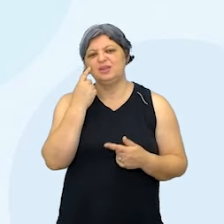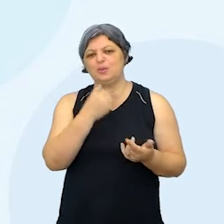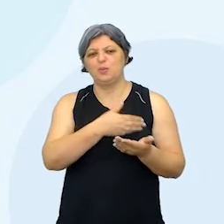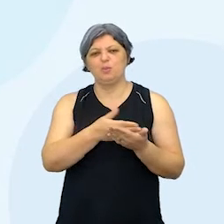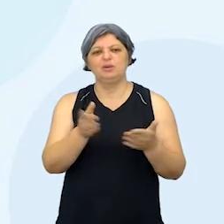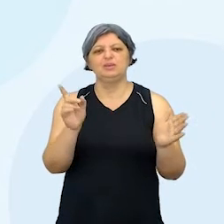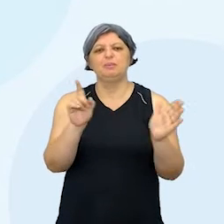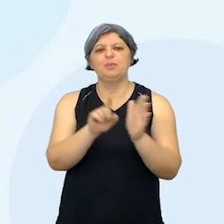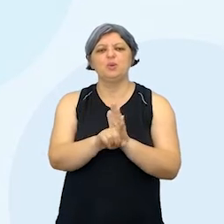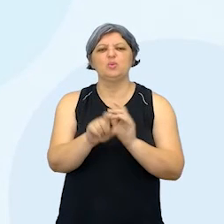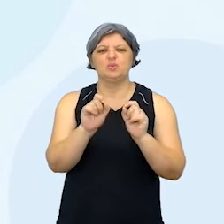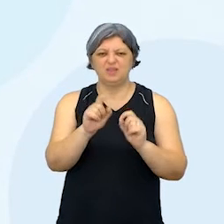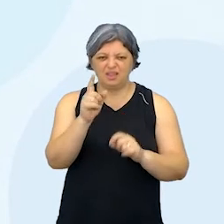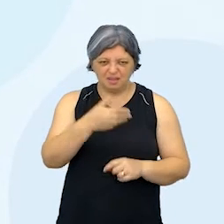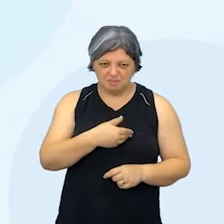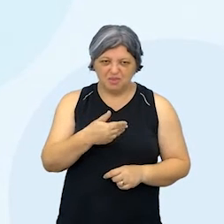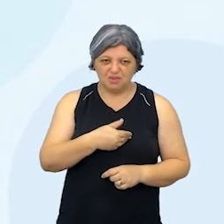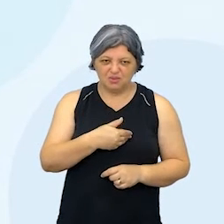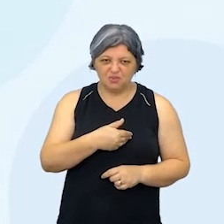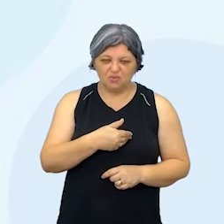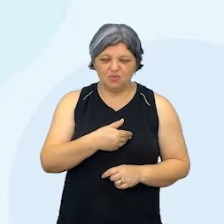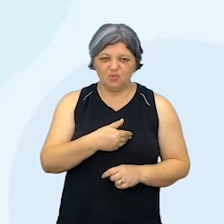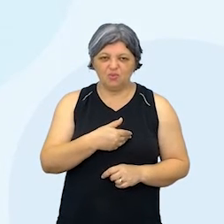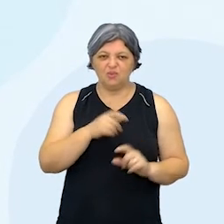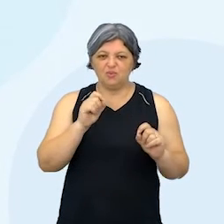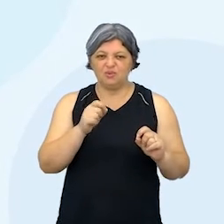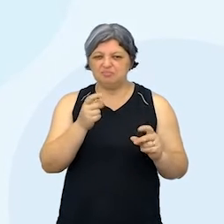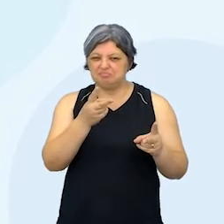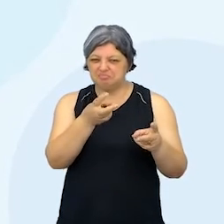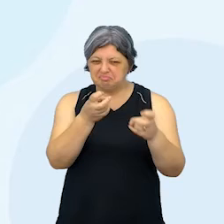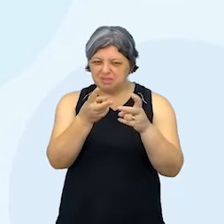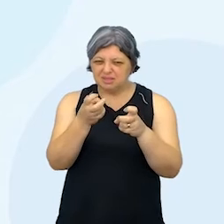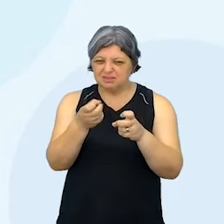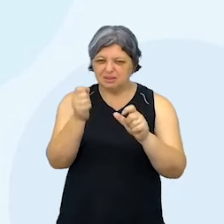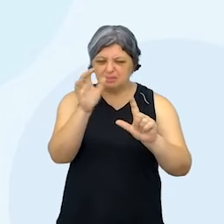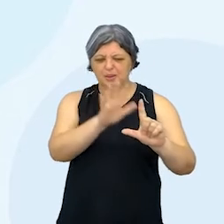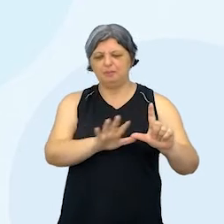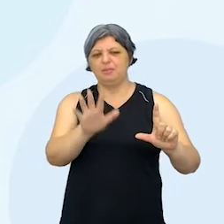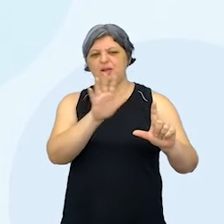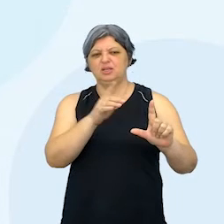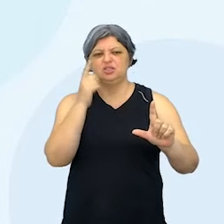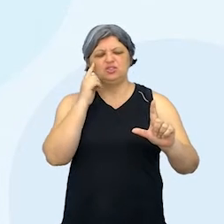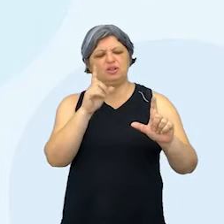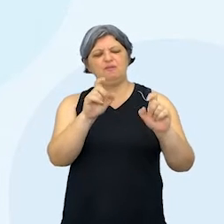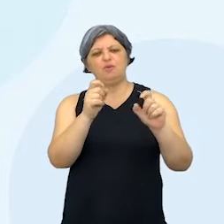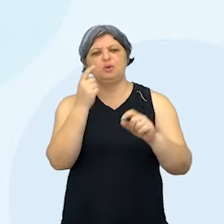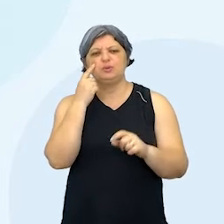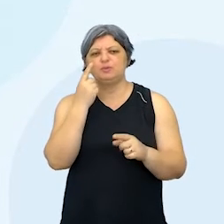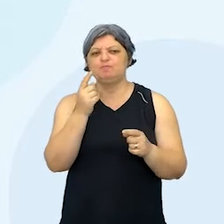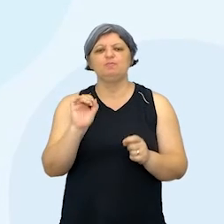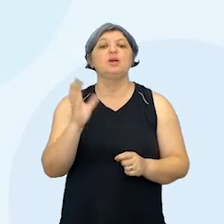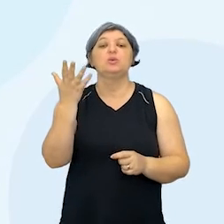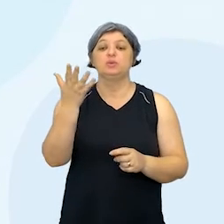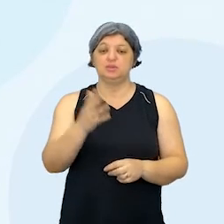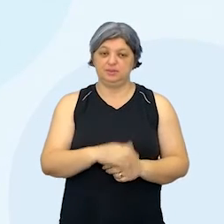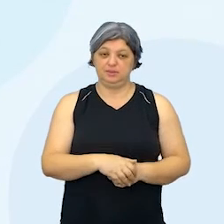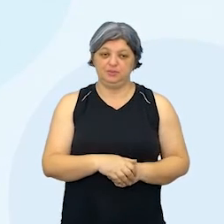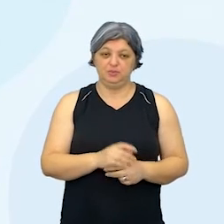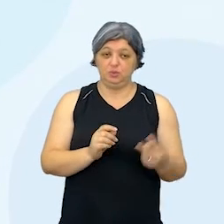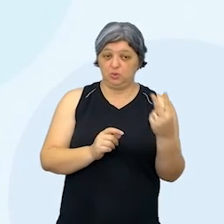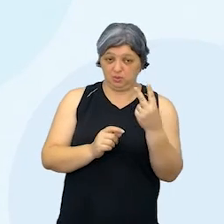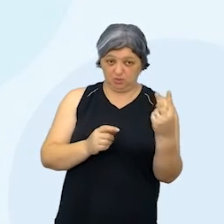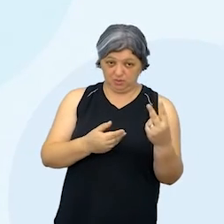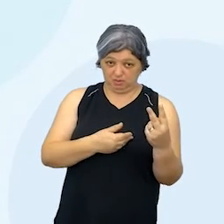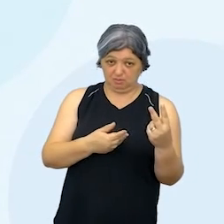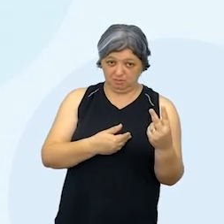com uma pergunta. São amigos e o que a gente pode perceber por essa imagem? O que será que aconteceu com esses dois amigos